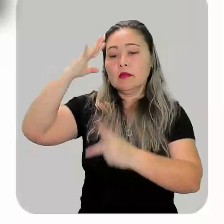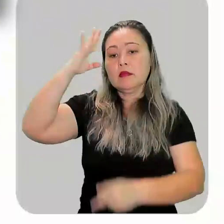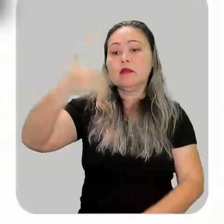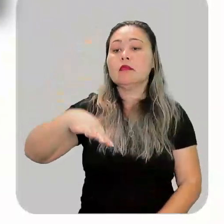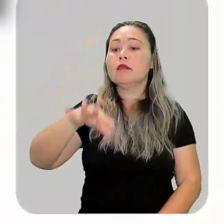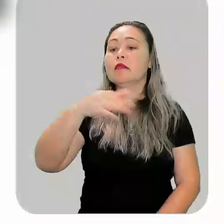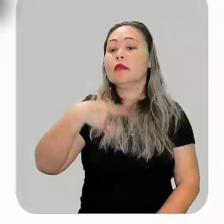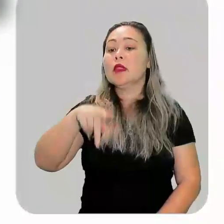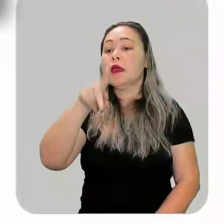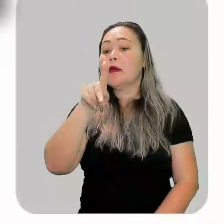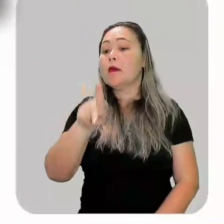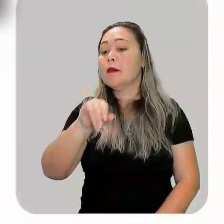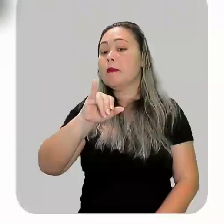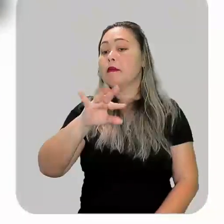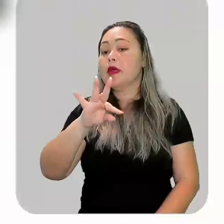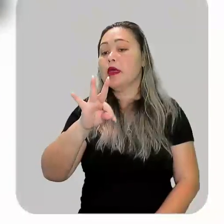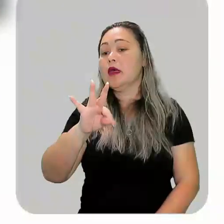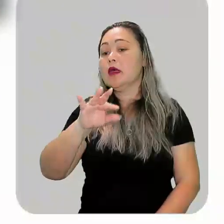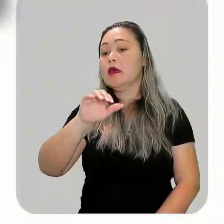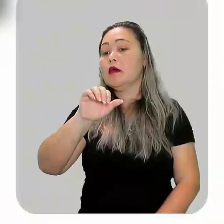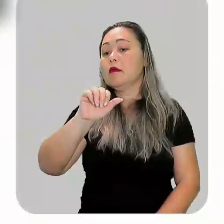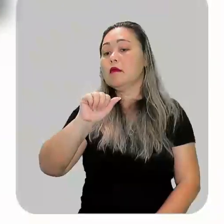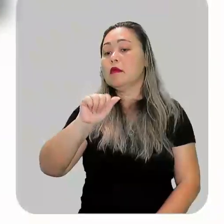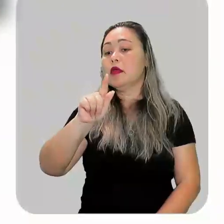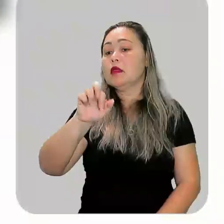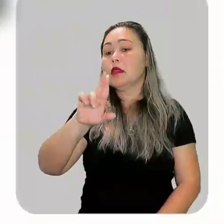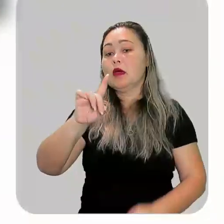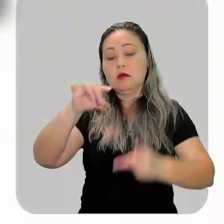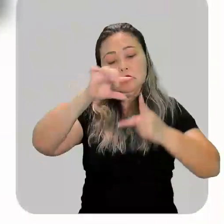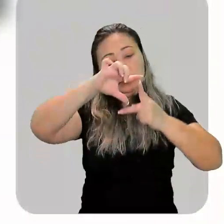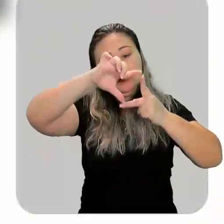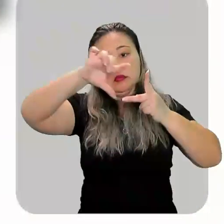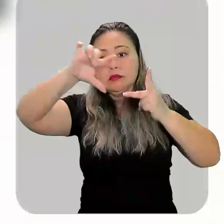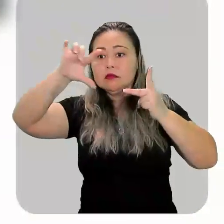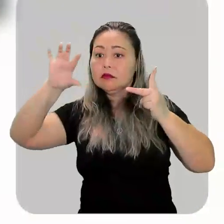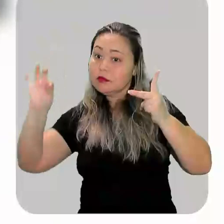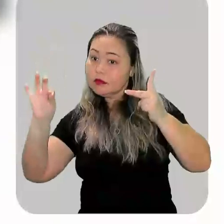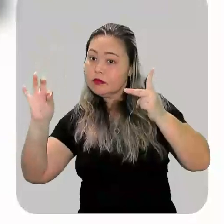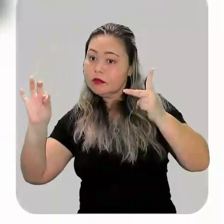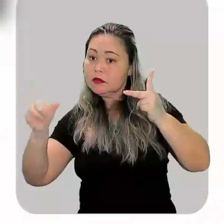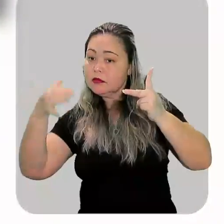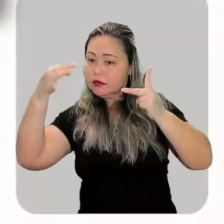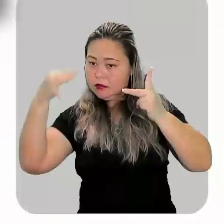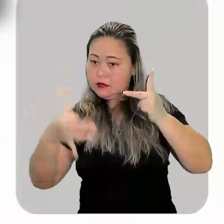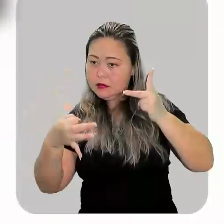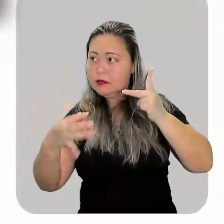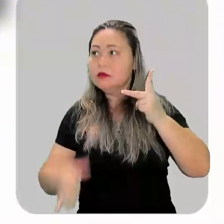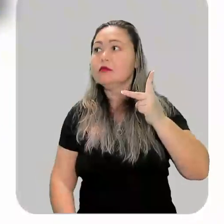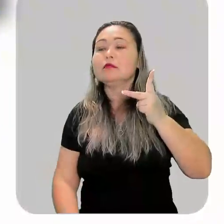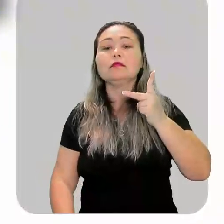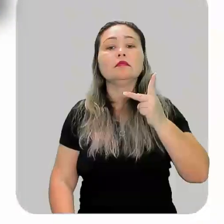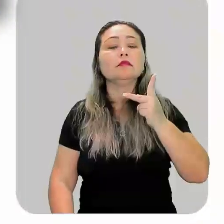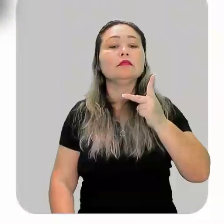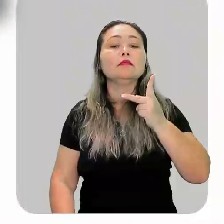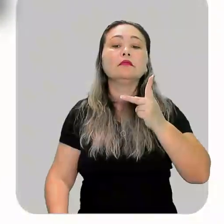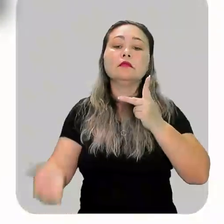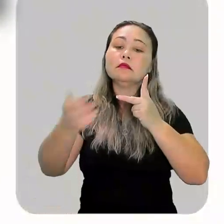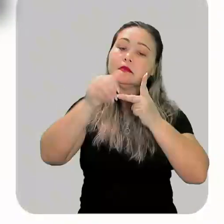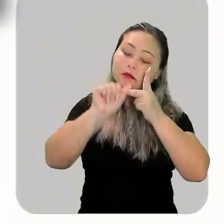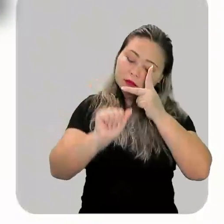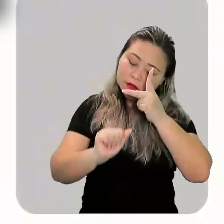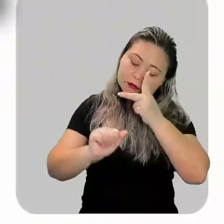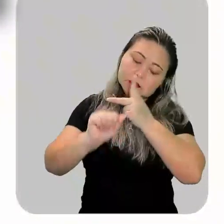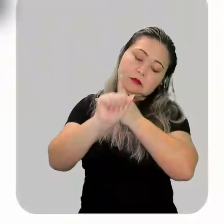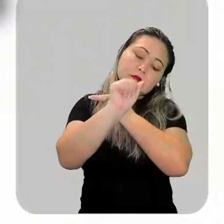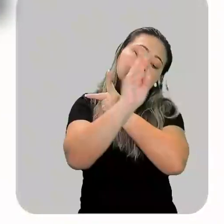de Pitágoras. Do nosso querido triângulo retângulo. Certo? Certinho. Então, olha lá. A e